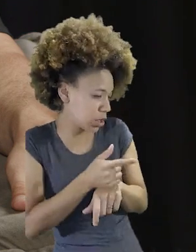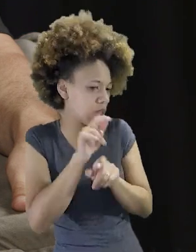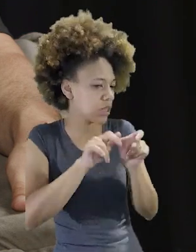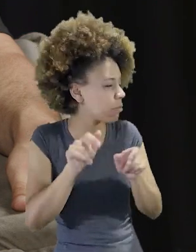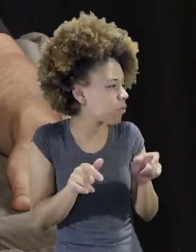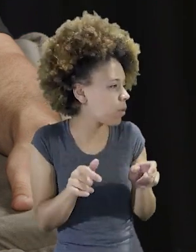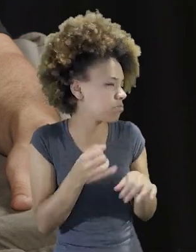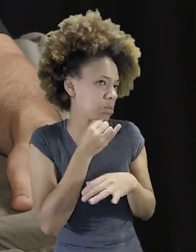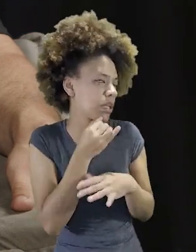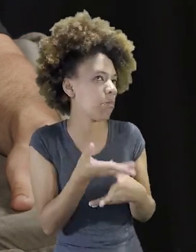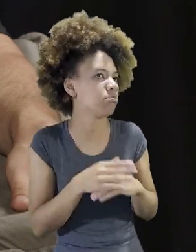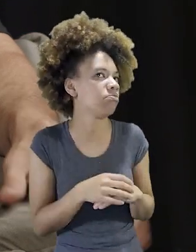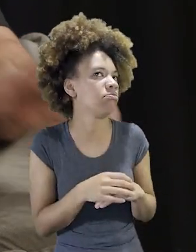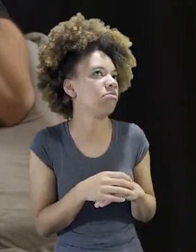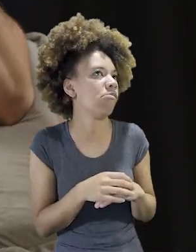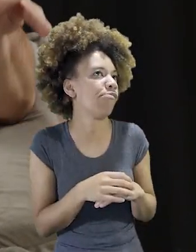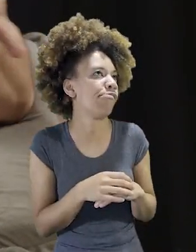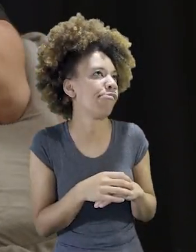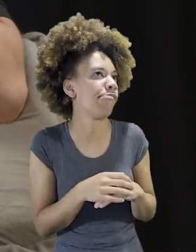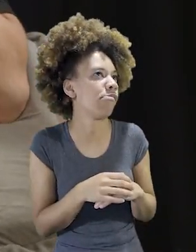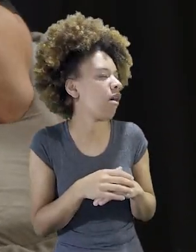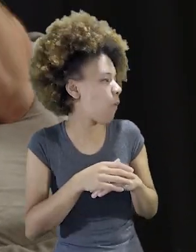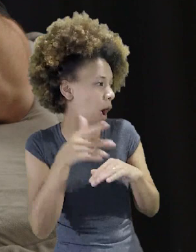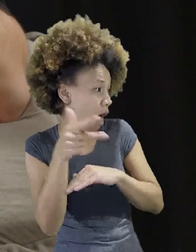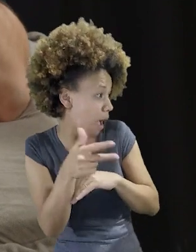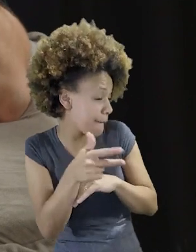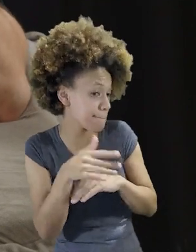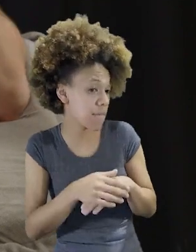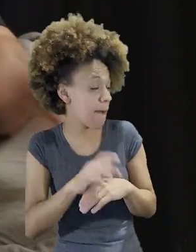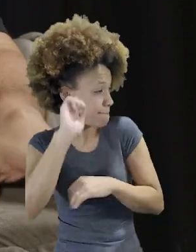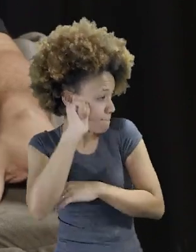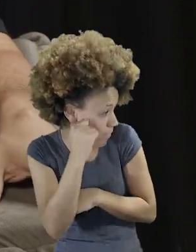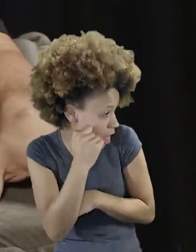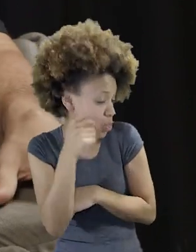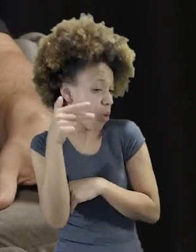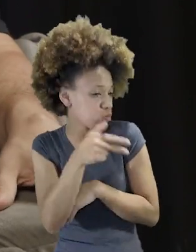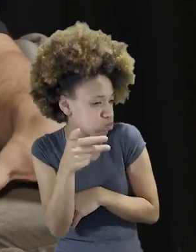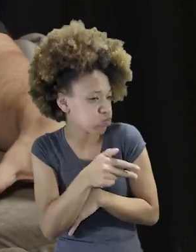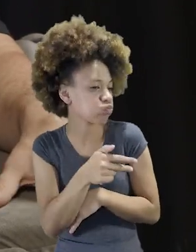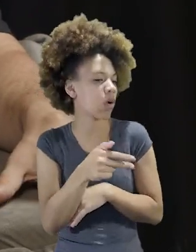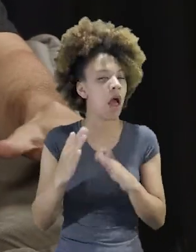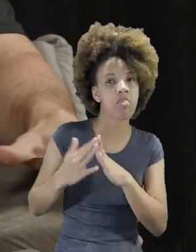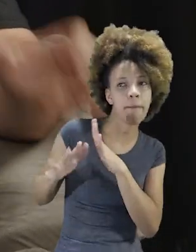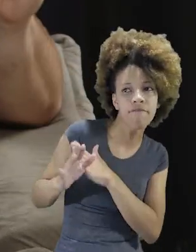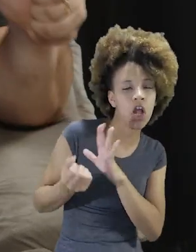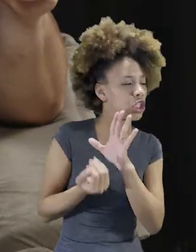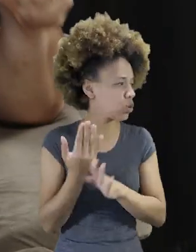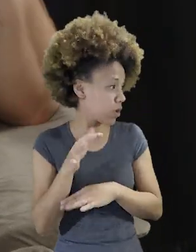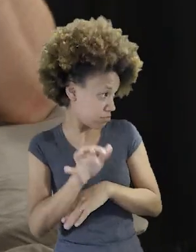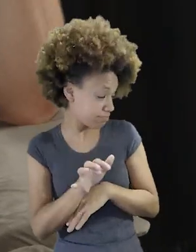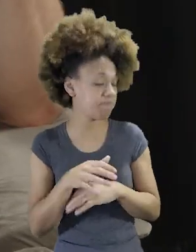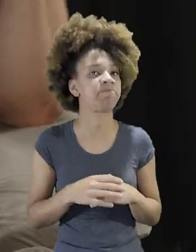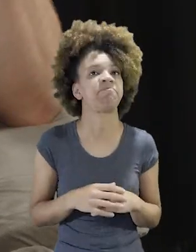cara o rap é a música do preto que você falou a música de preto tal da Periferia que surgiu ali na verdade e de repente tá uma porrada de cara